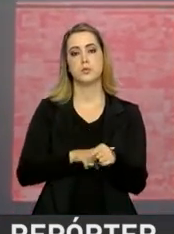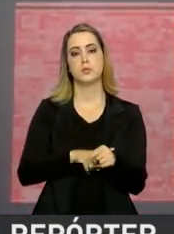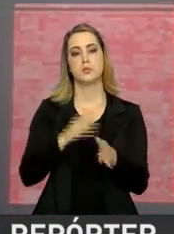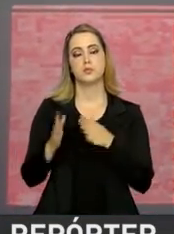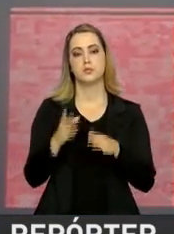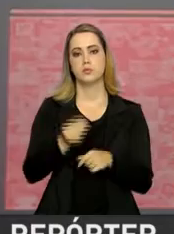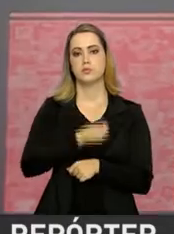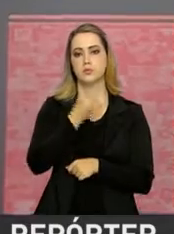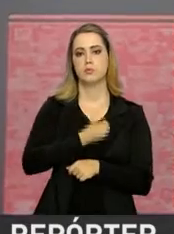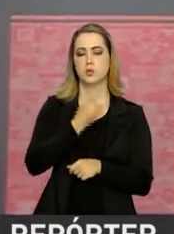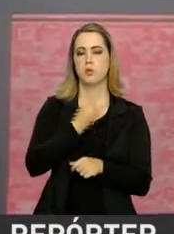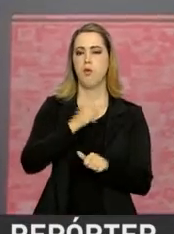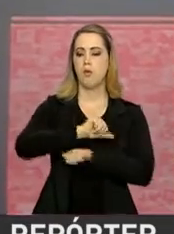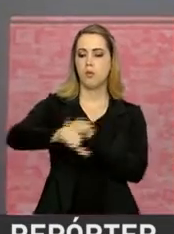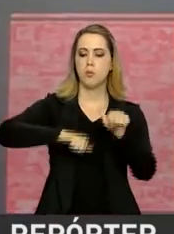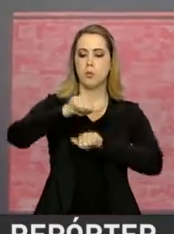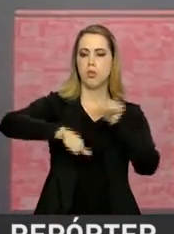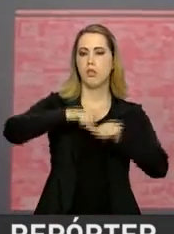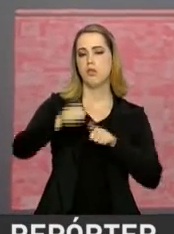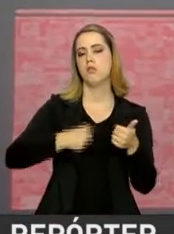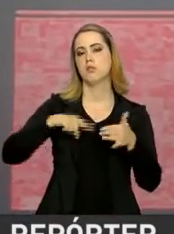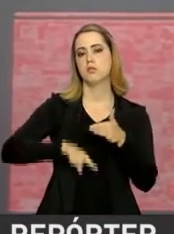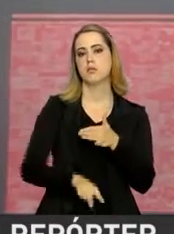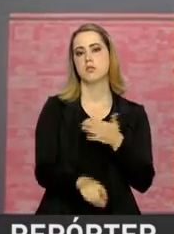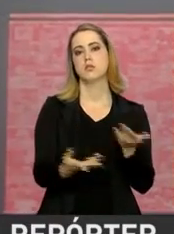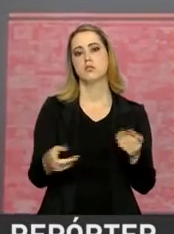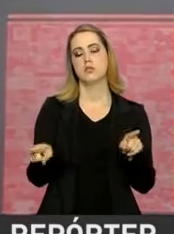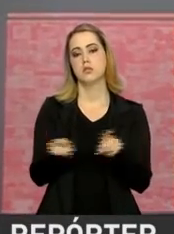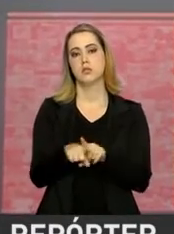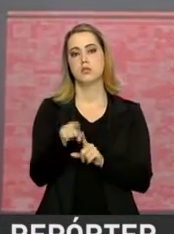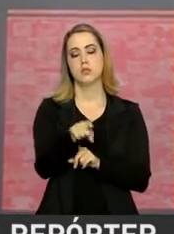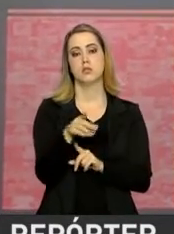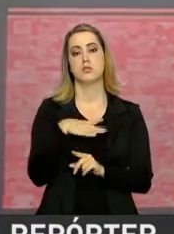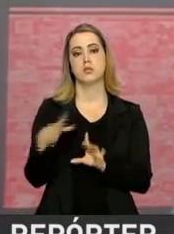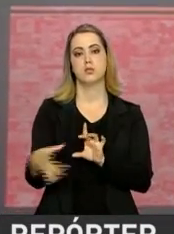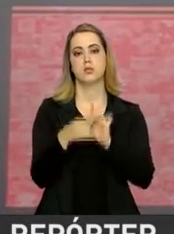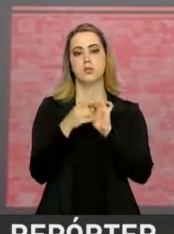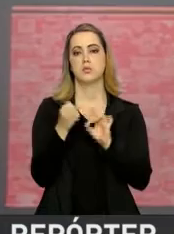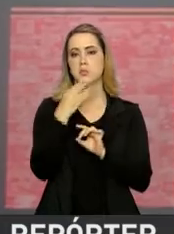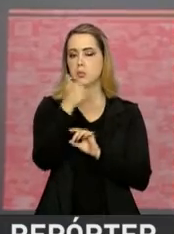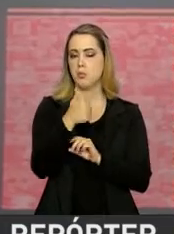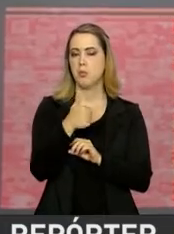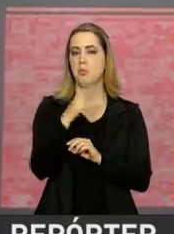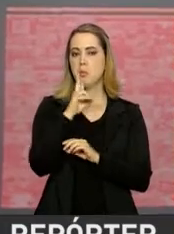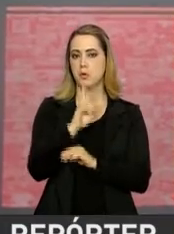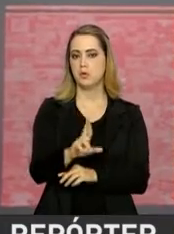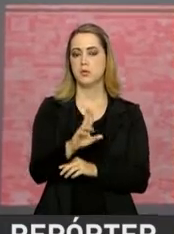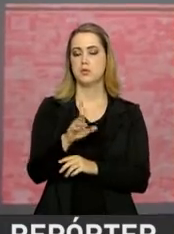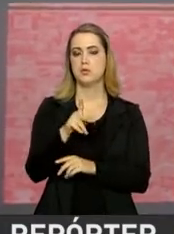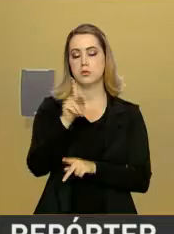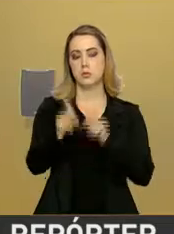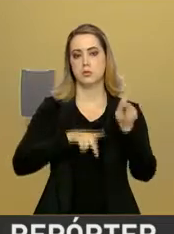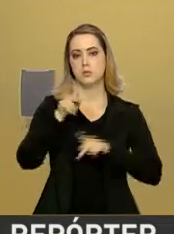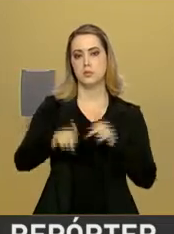vive mudanças profundas comandadas pelo presidente Michel Temer. Tenho certeza que essa parceria vai gerar bons frutos para os brasileiros nos